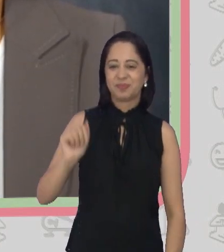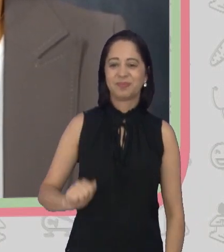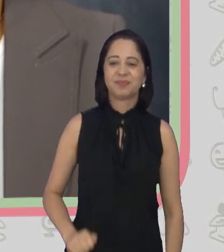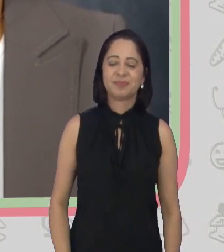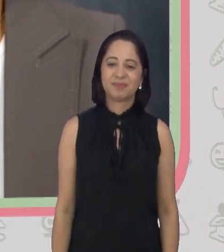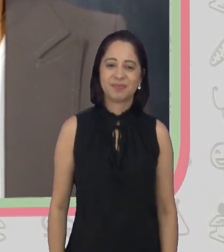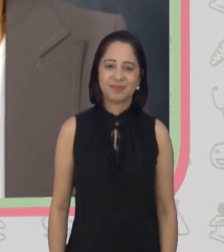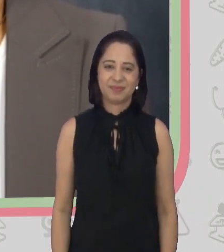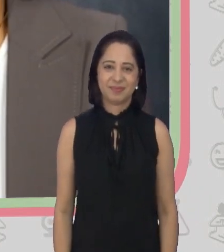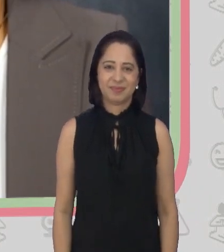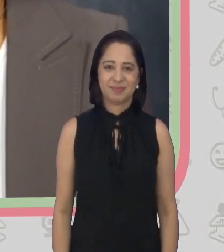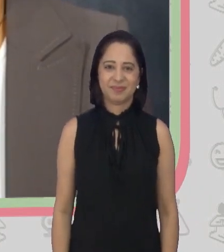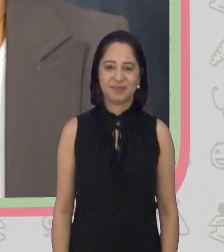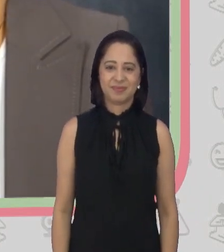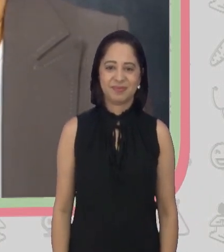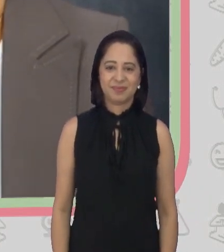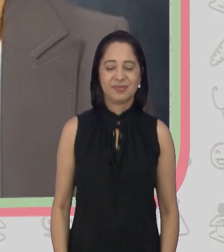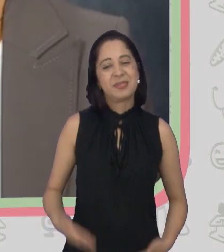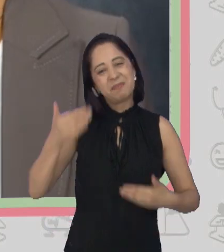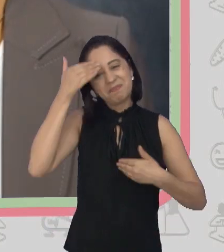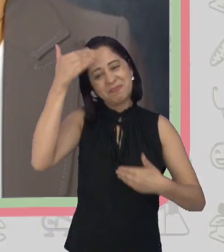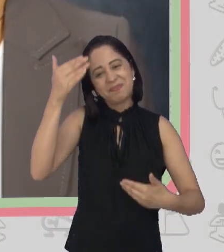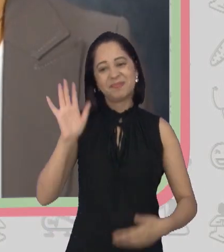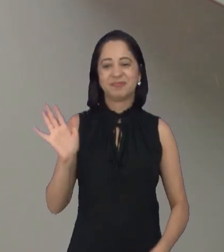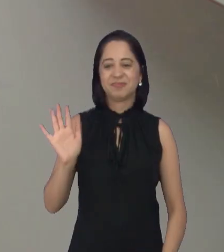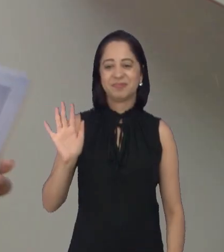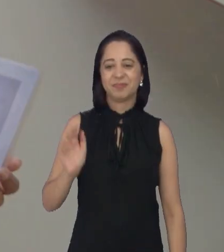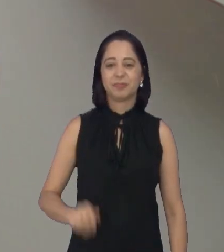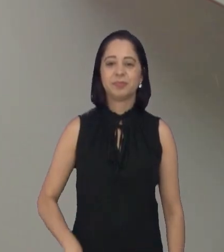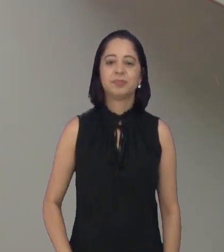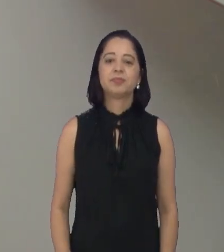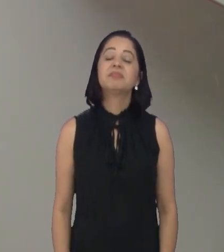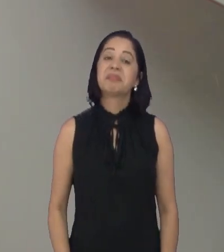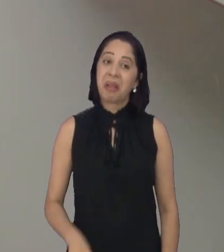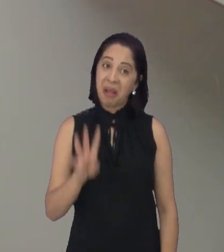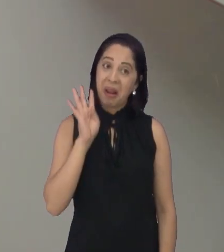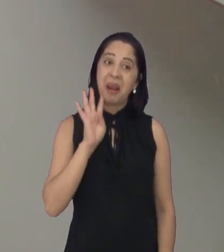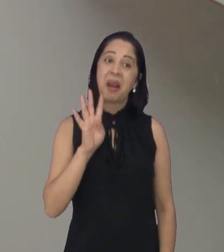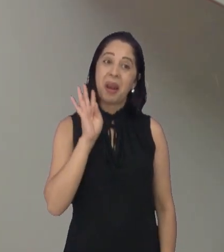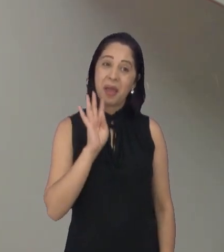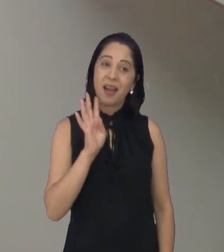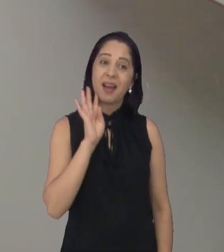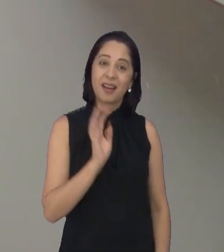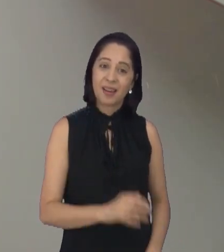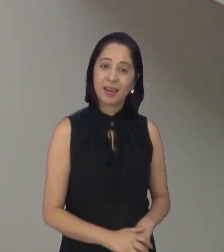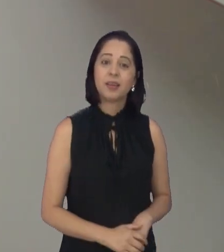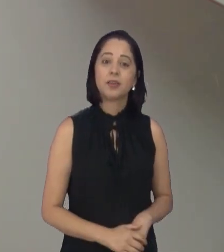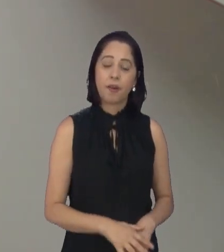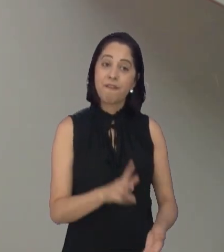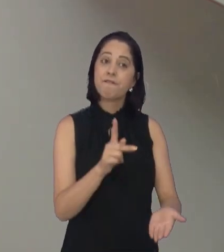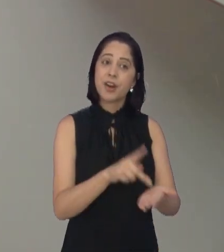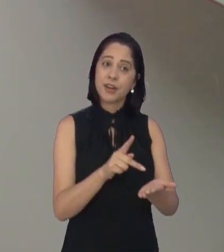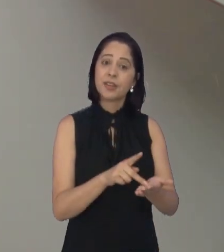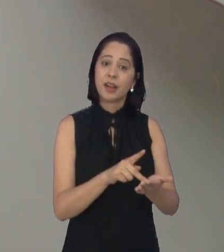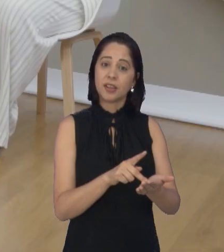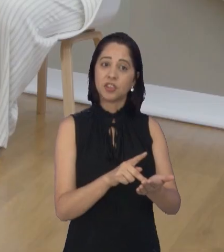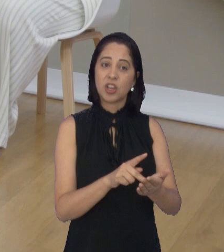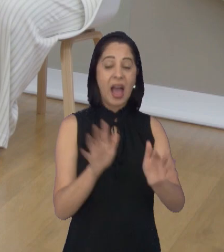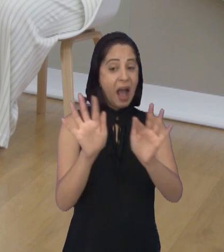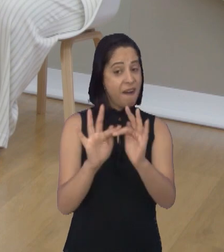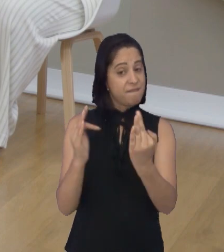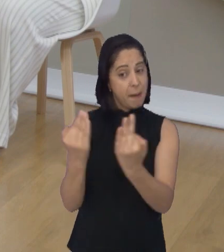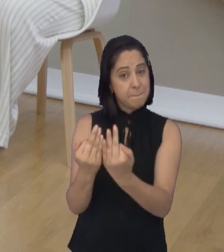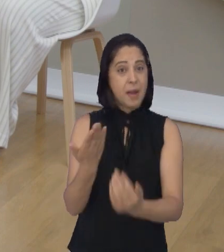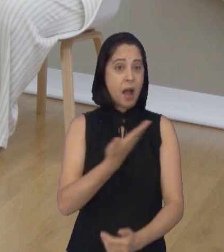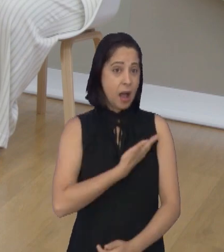próxima oportunidade. Obrigada. Muito legal, né, Marcela? Então, realmente, o apoio da família,